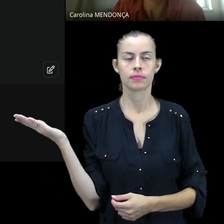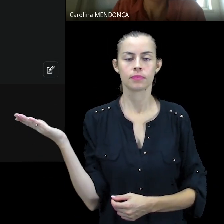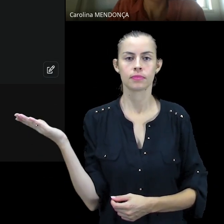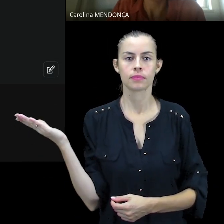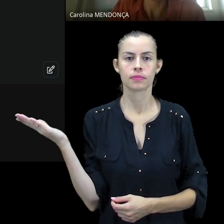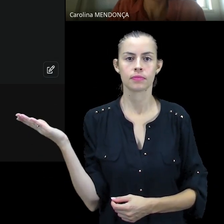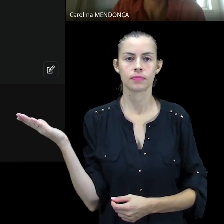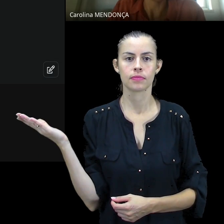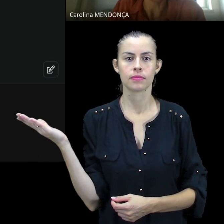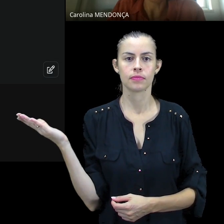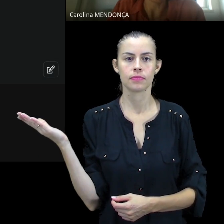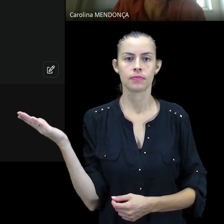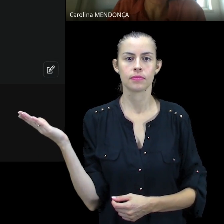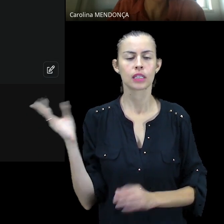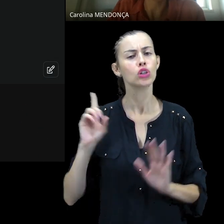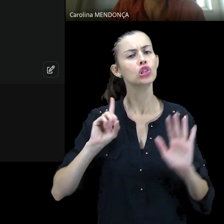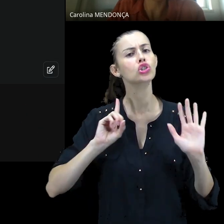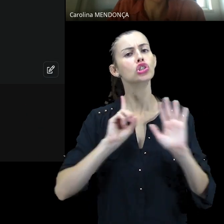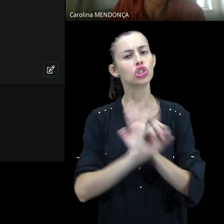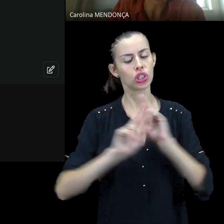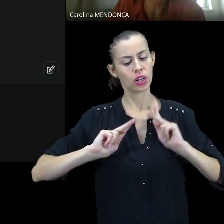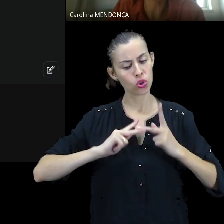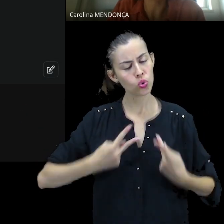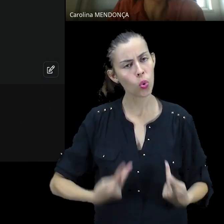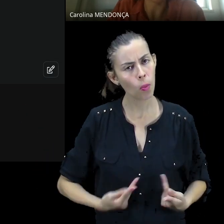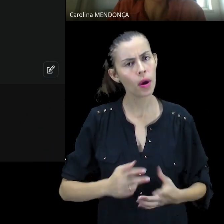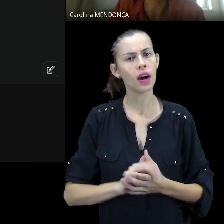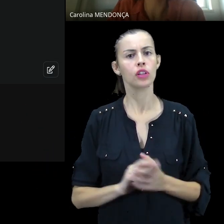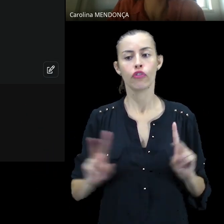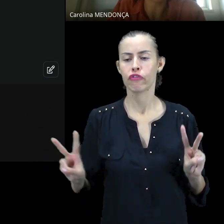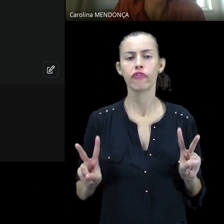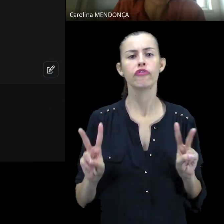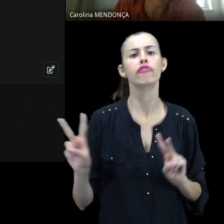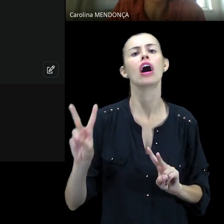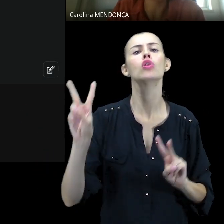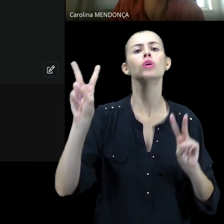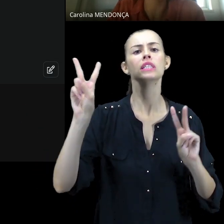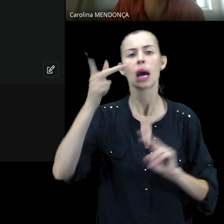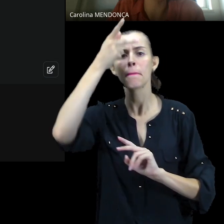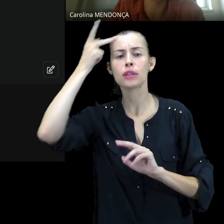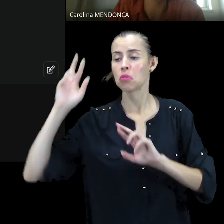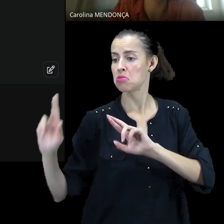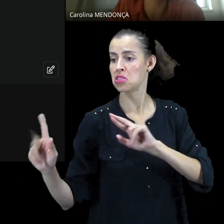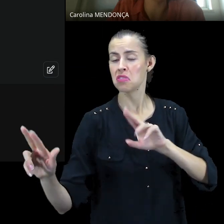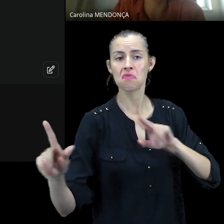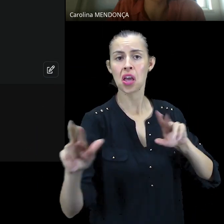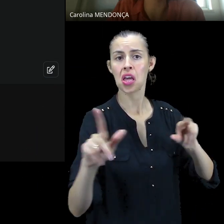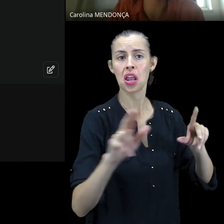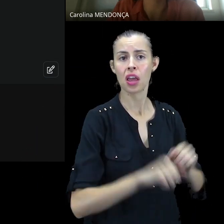né, abordar questões sobre dignidade humana, igualdade de direitos, reconhecimento e valorização das diferenças